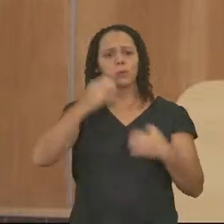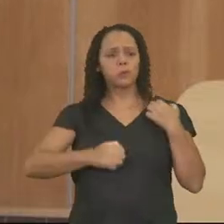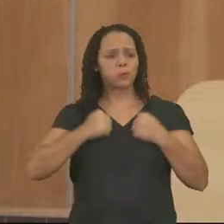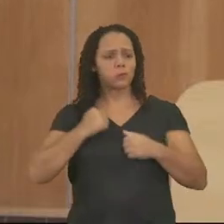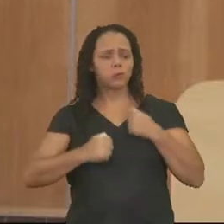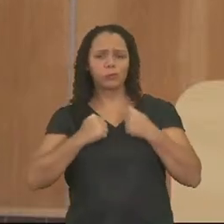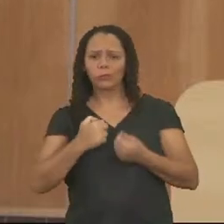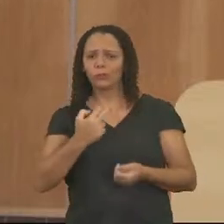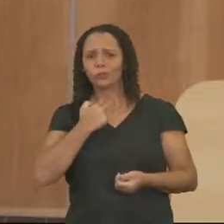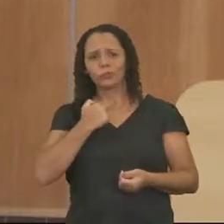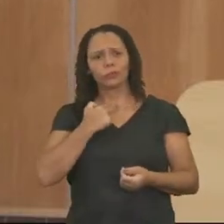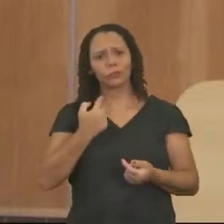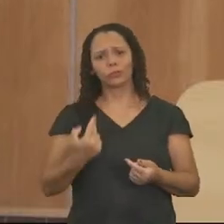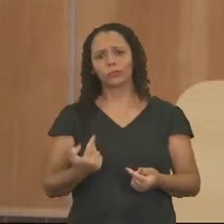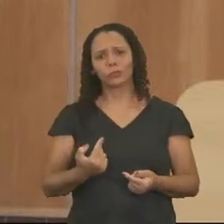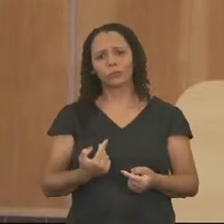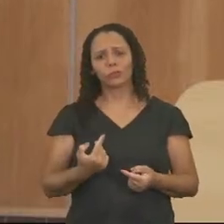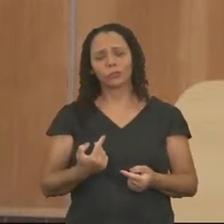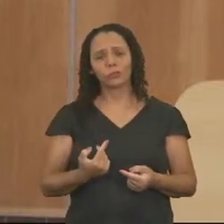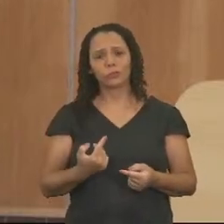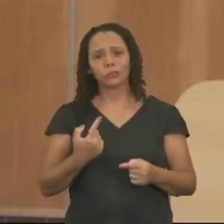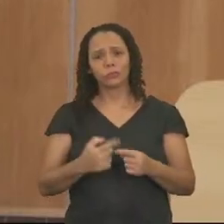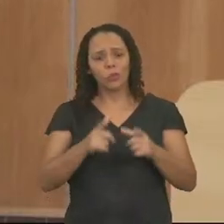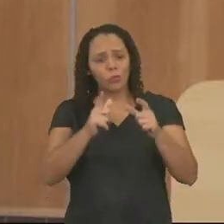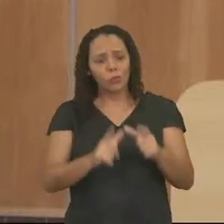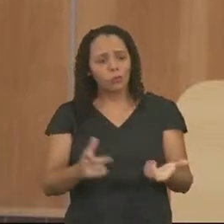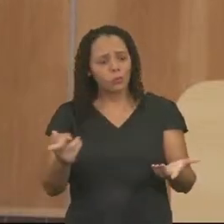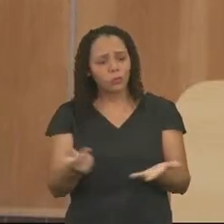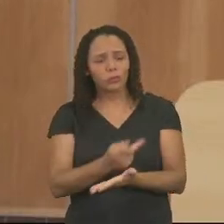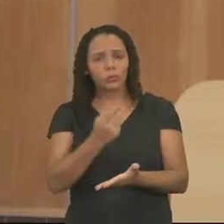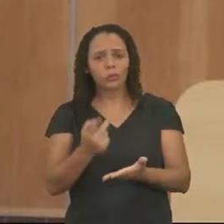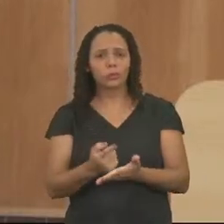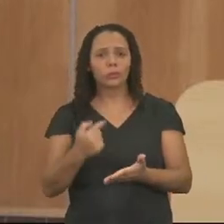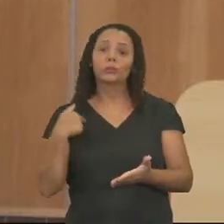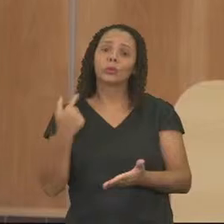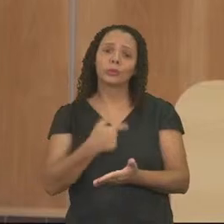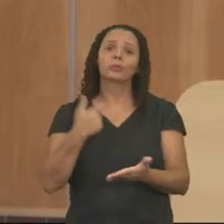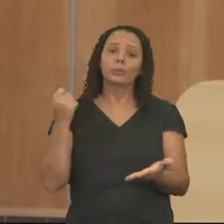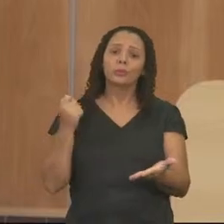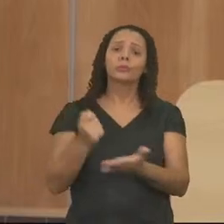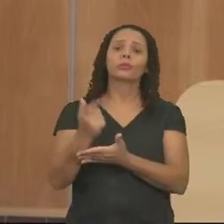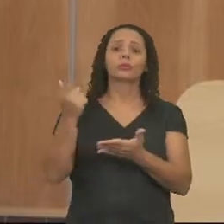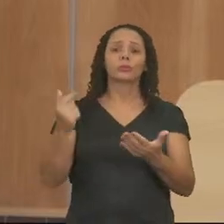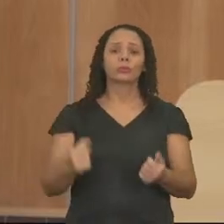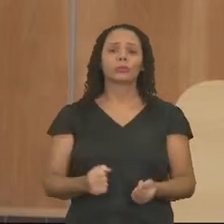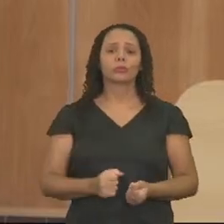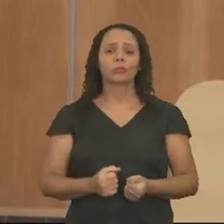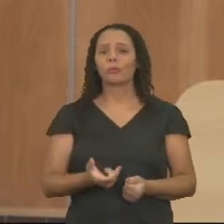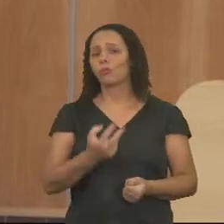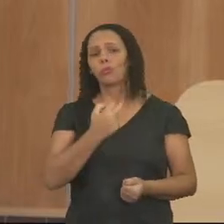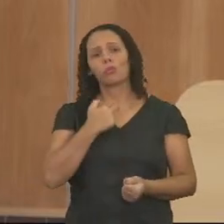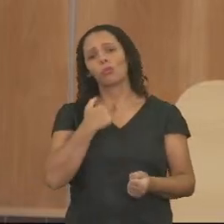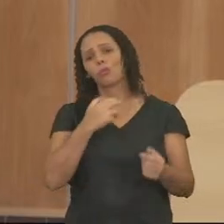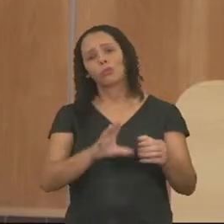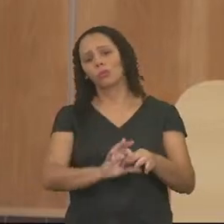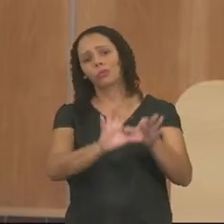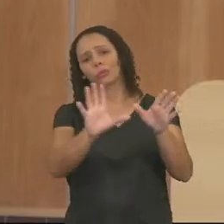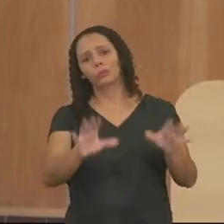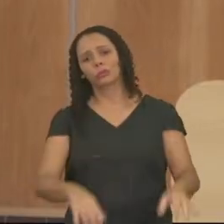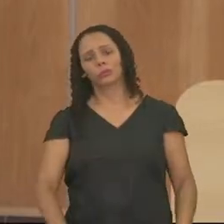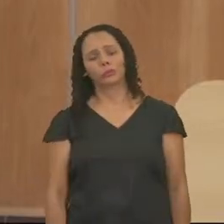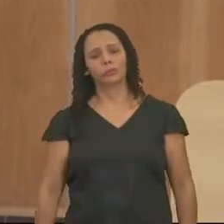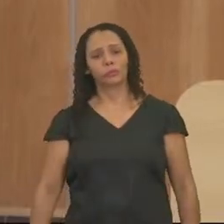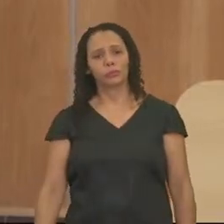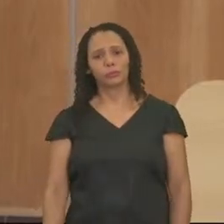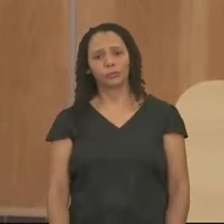banho, embaixo do bebedouro, quem está pagando são nós. Nós não podemos deixar fazer isso. Então,